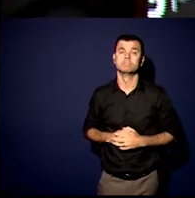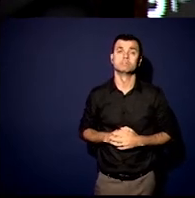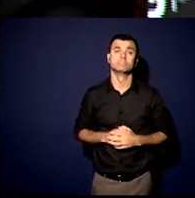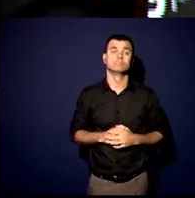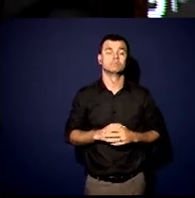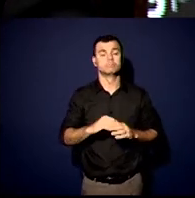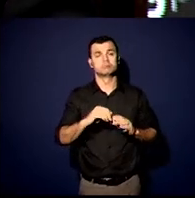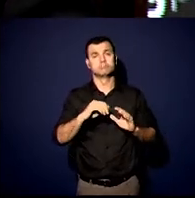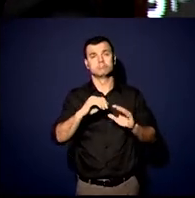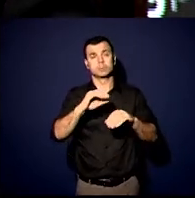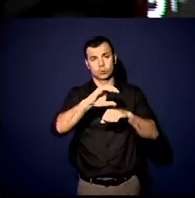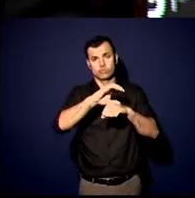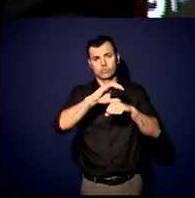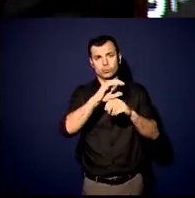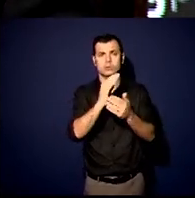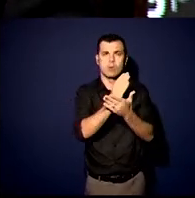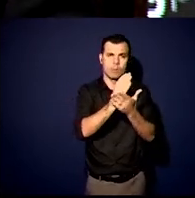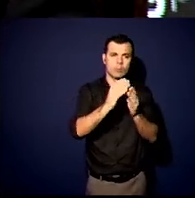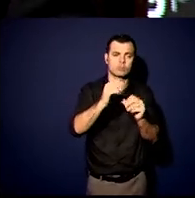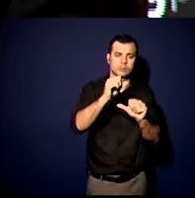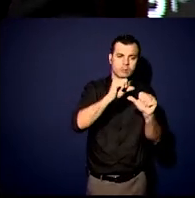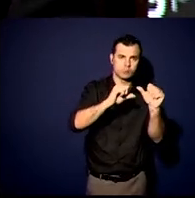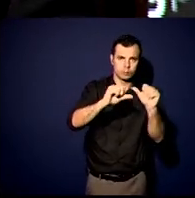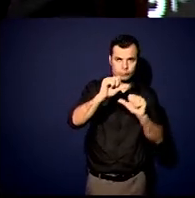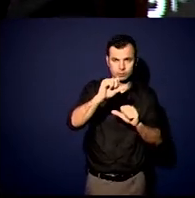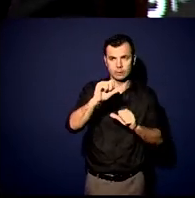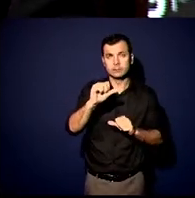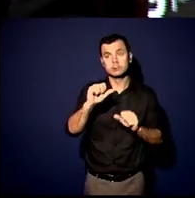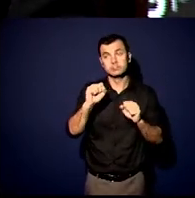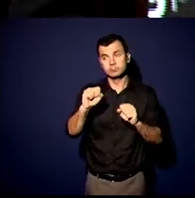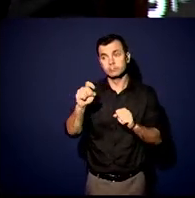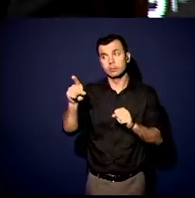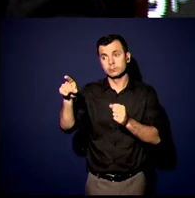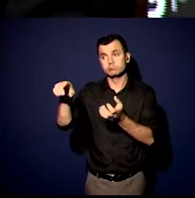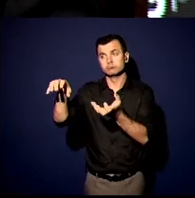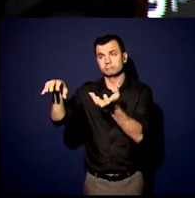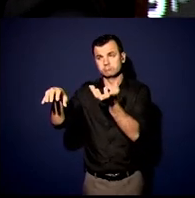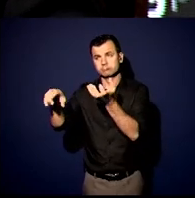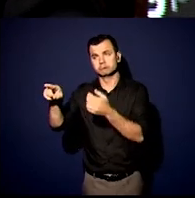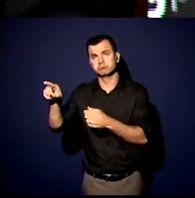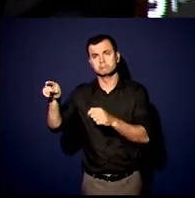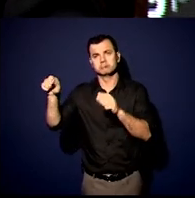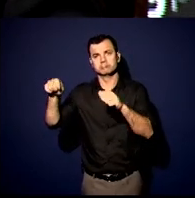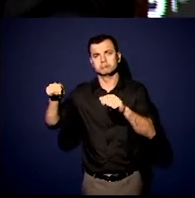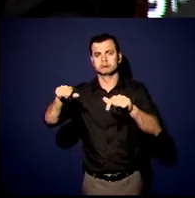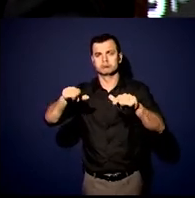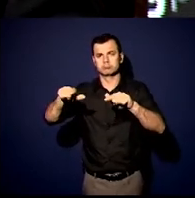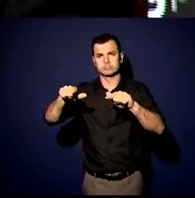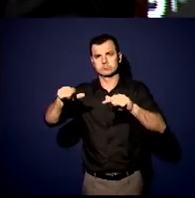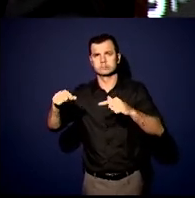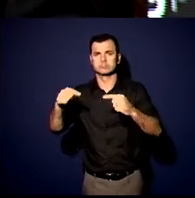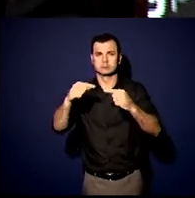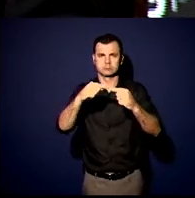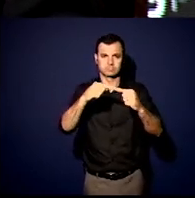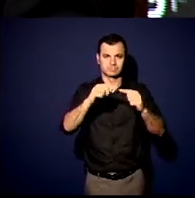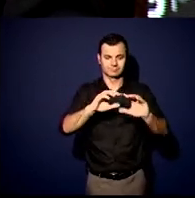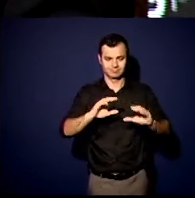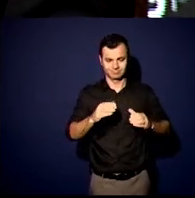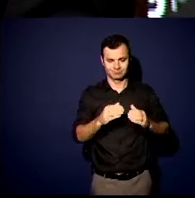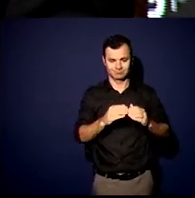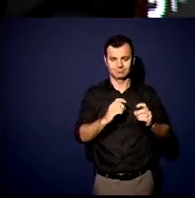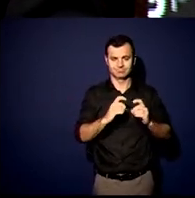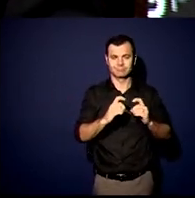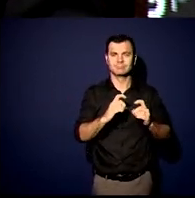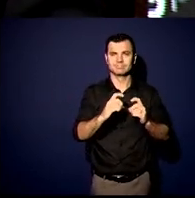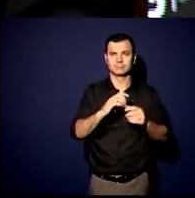aqui progressivamente o Parlamento retome essa funcionalidade inclusive nesse aspecto do colégio de líderes quando eu